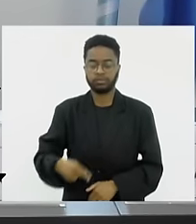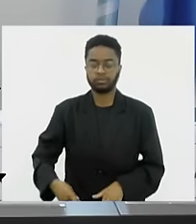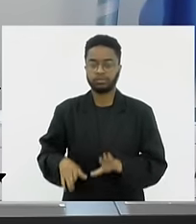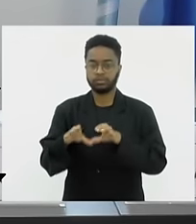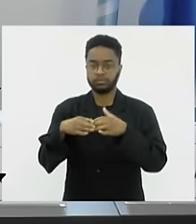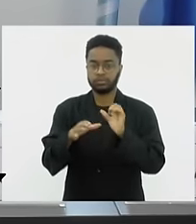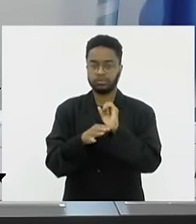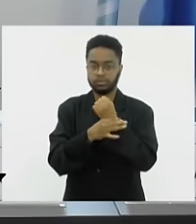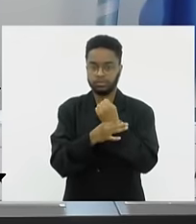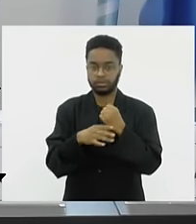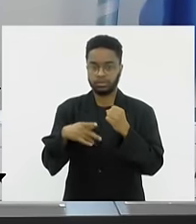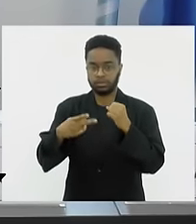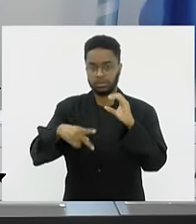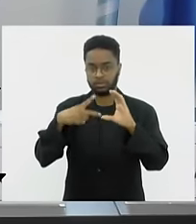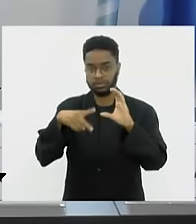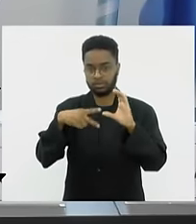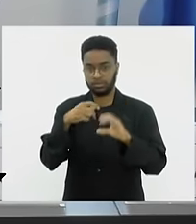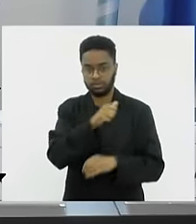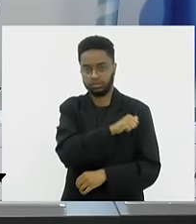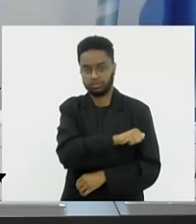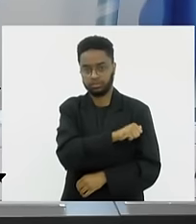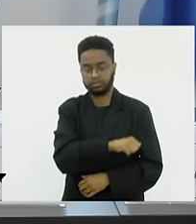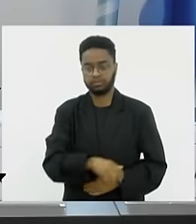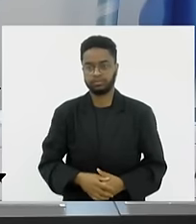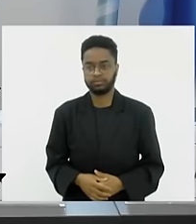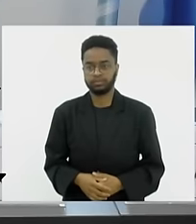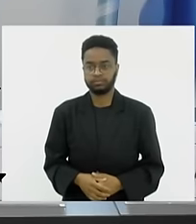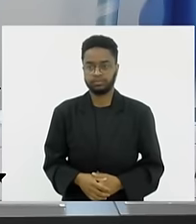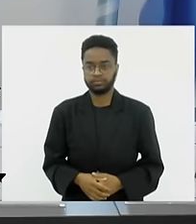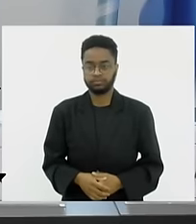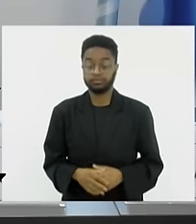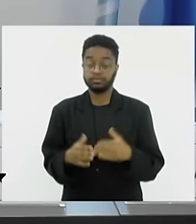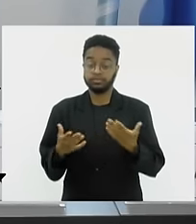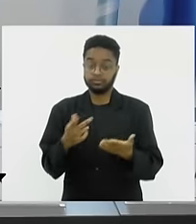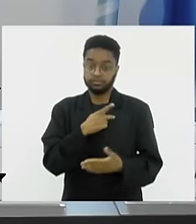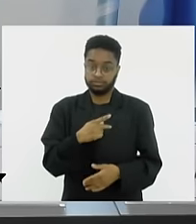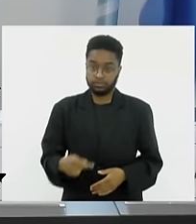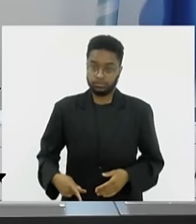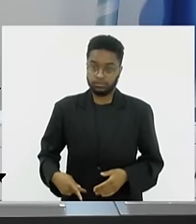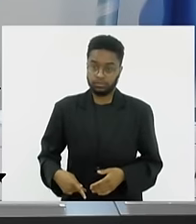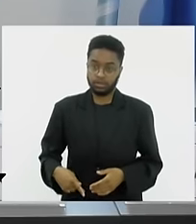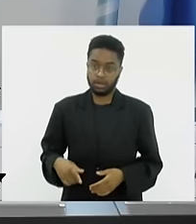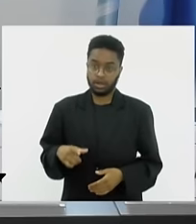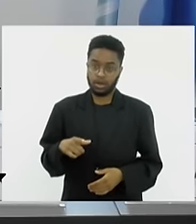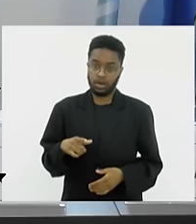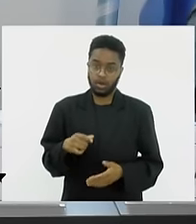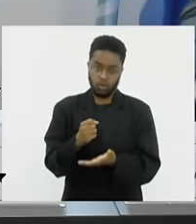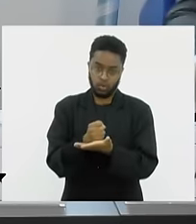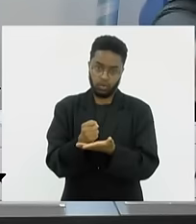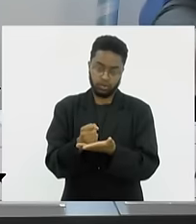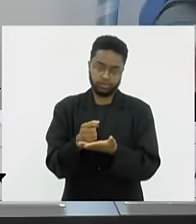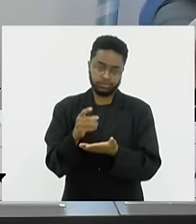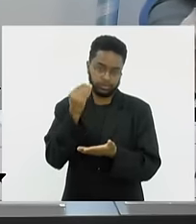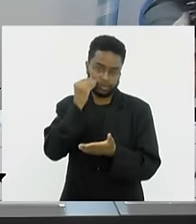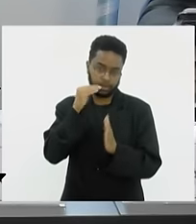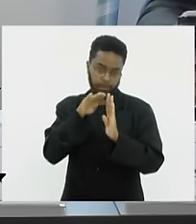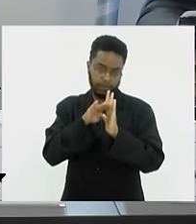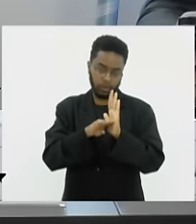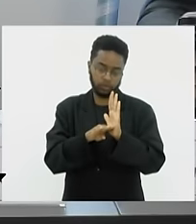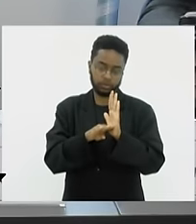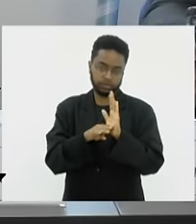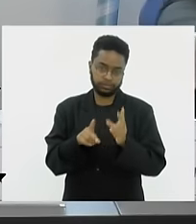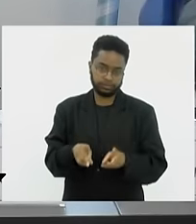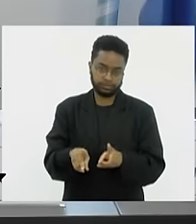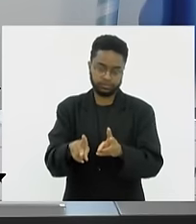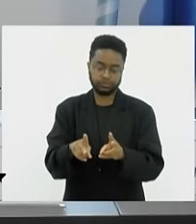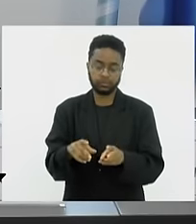Câmara Municipal do Rio de Janeiro. Bem, senhor presidente, o contrato, para a gente que a gente possa avançar na pauta. O